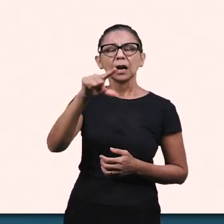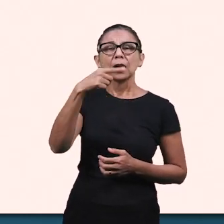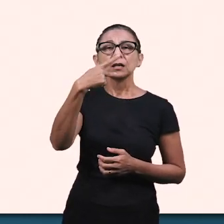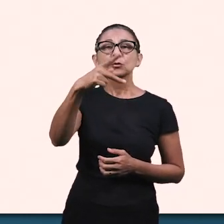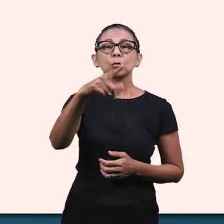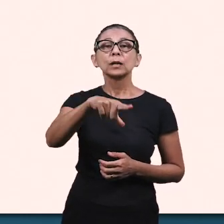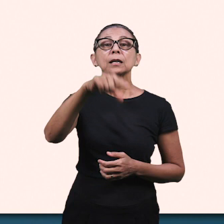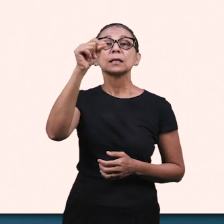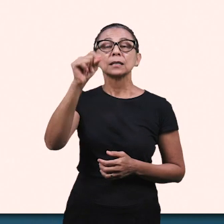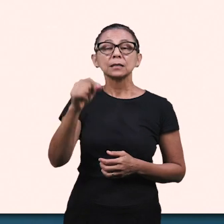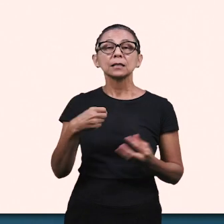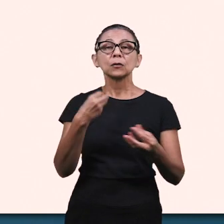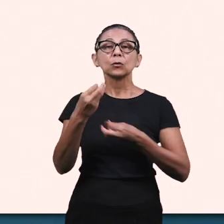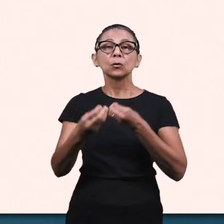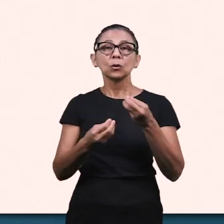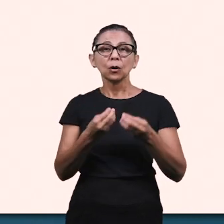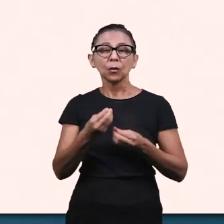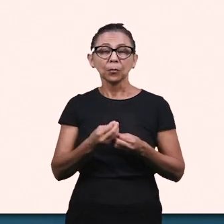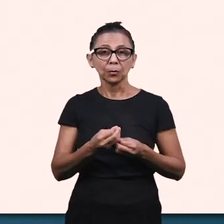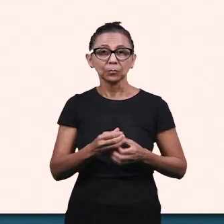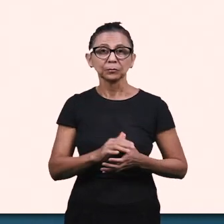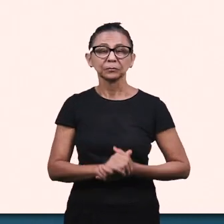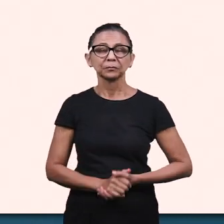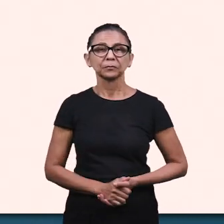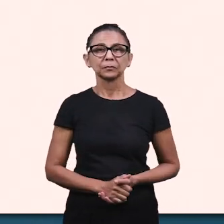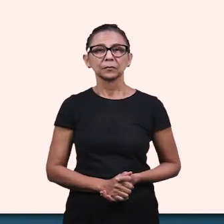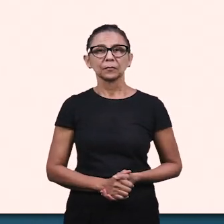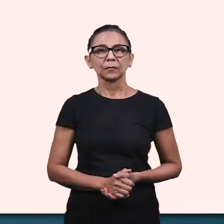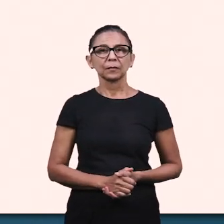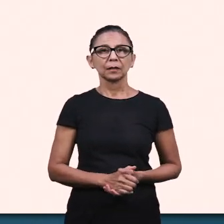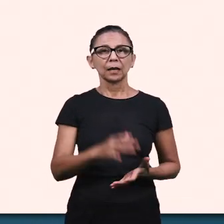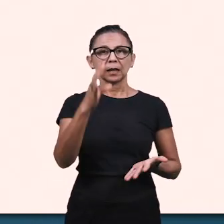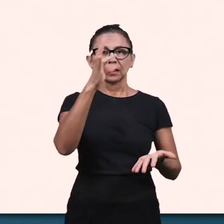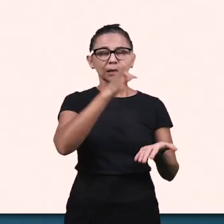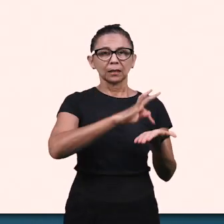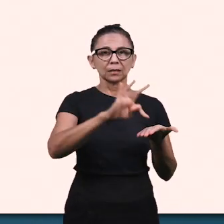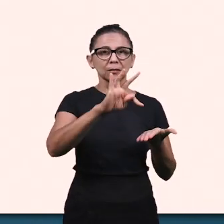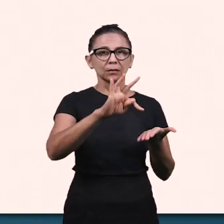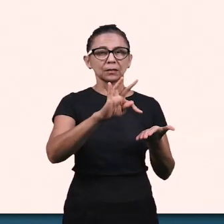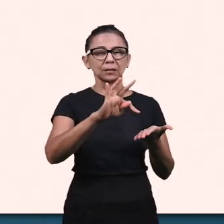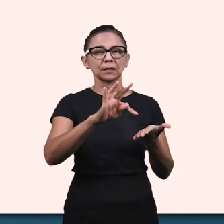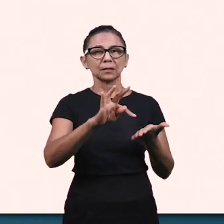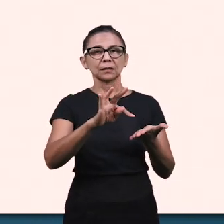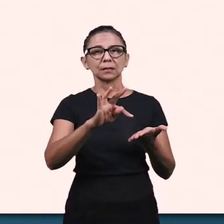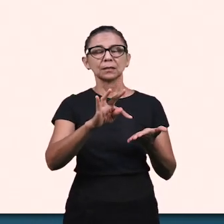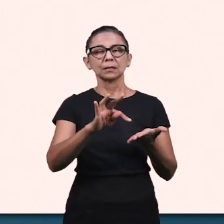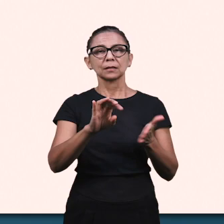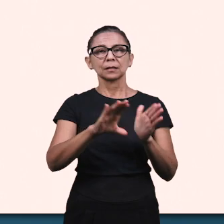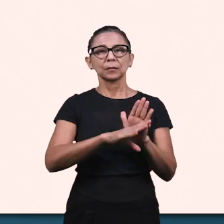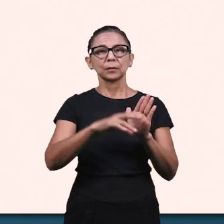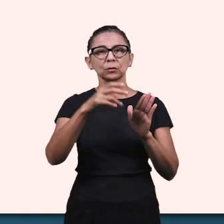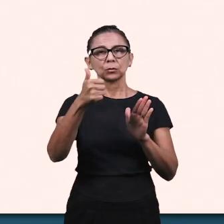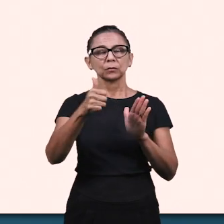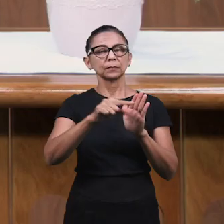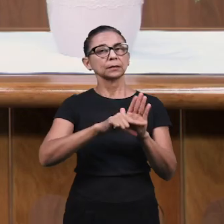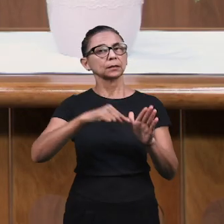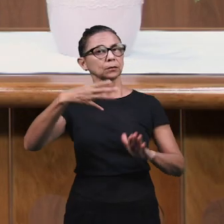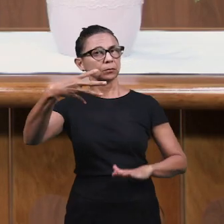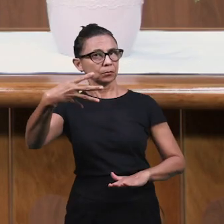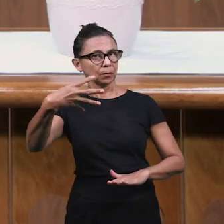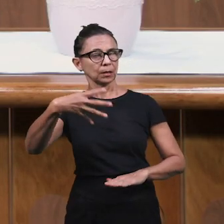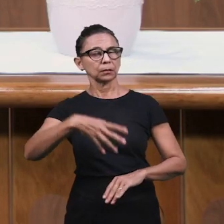vai estar na primeira carta, 1 Tessalonicenses 1, 4. E nós temos aqui, para participar, que